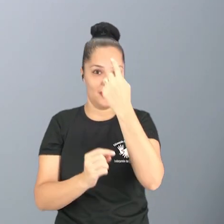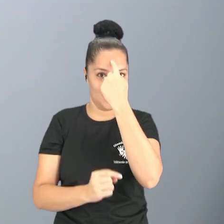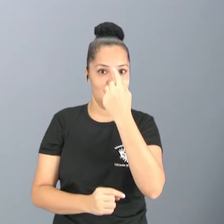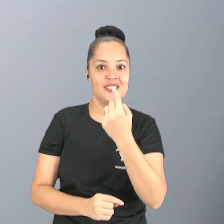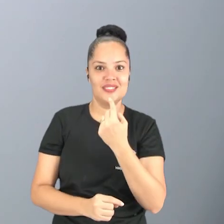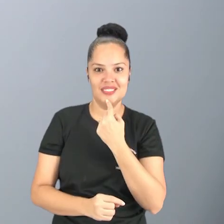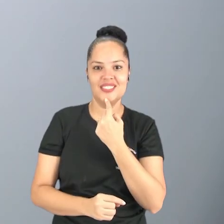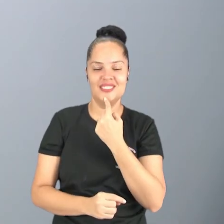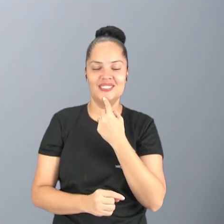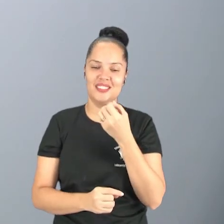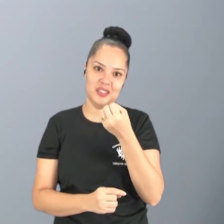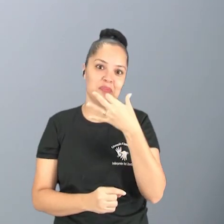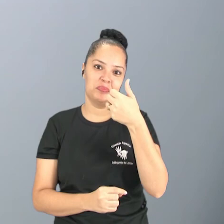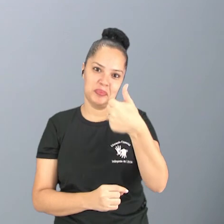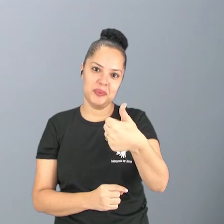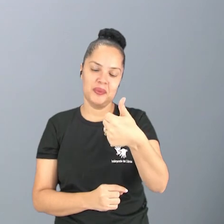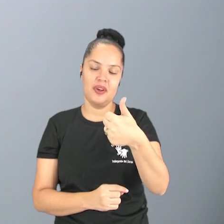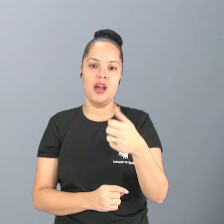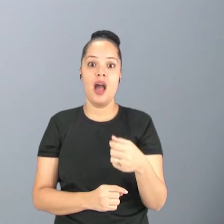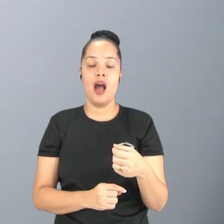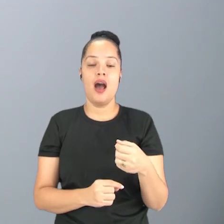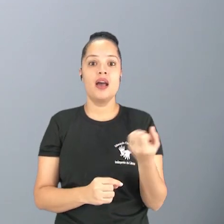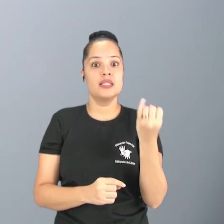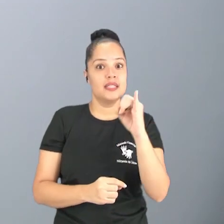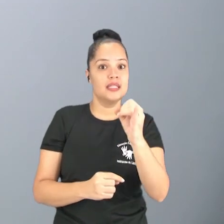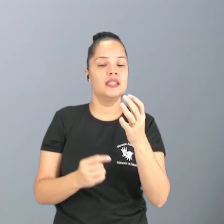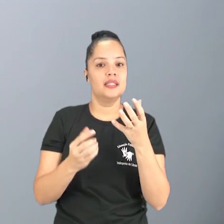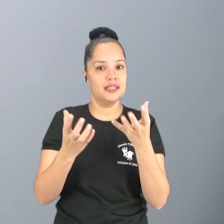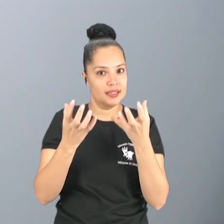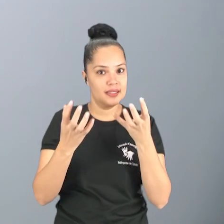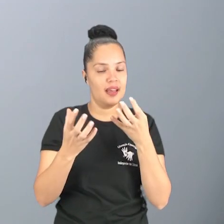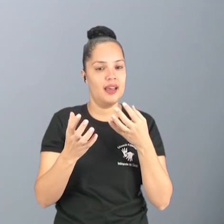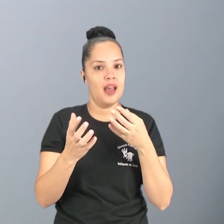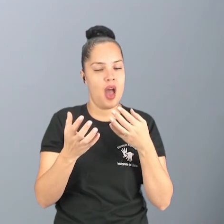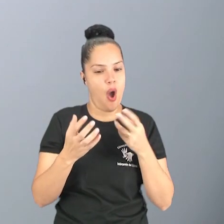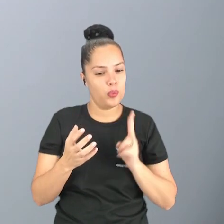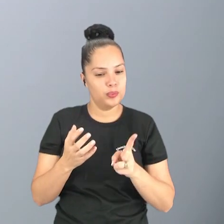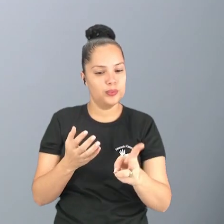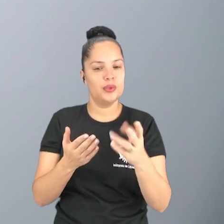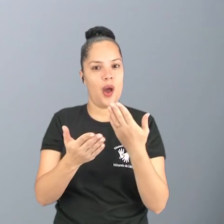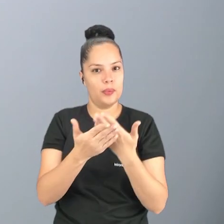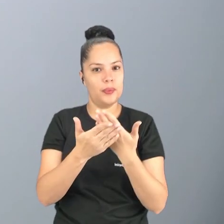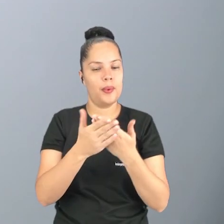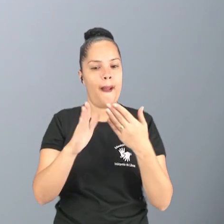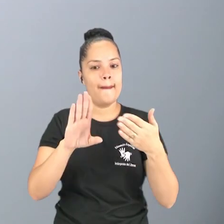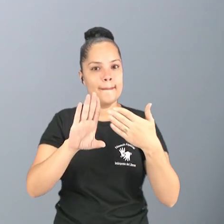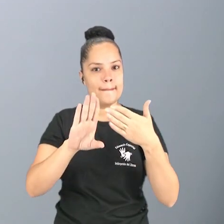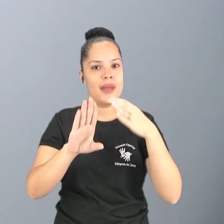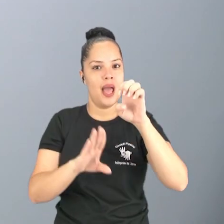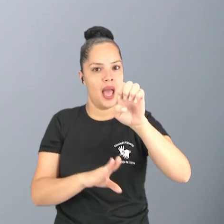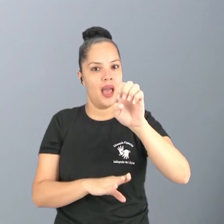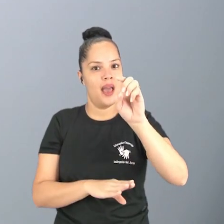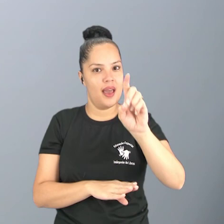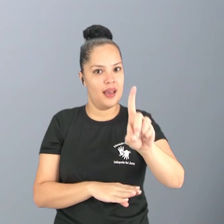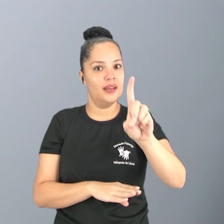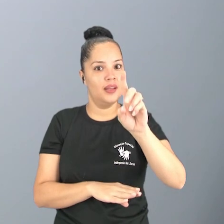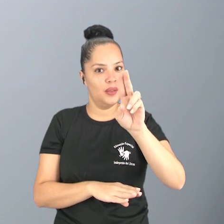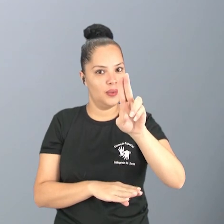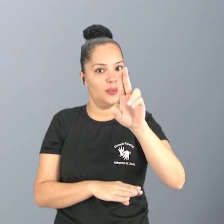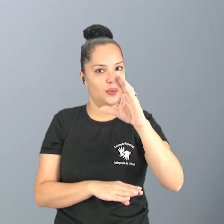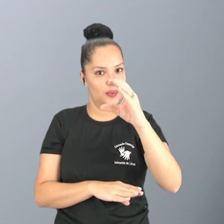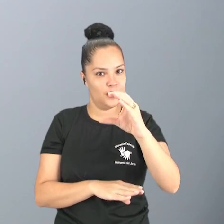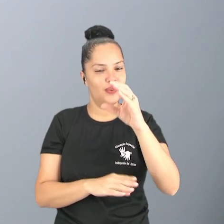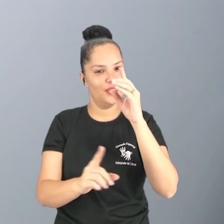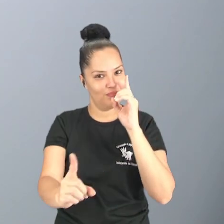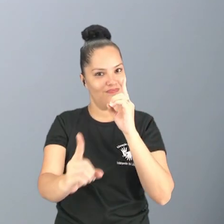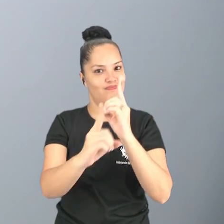nelas. Muito bem. Então, para mais informações desse tipo, não deixe de acessar a nossa plataforma Eduque. Lá você vai